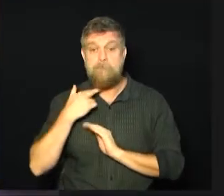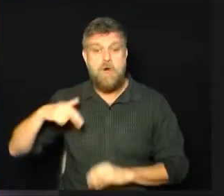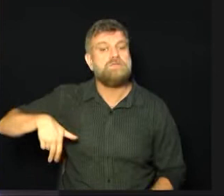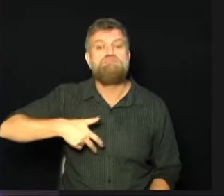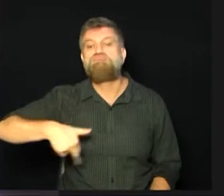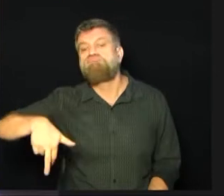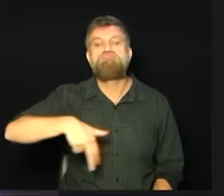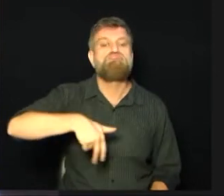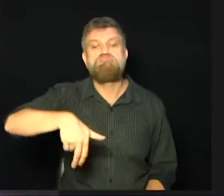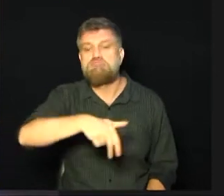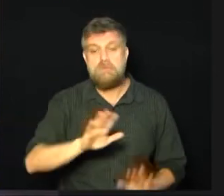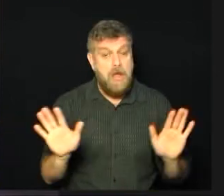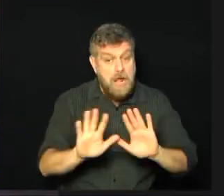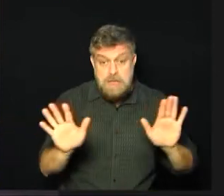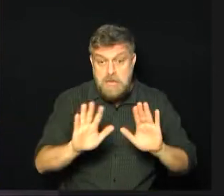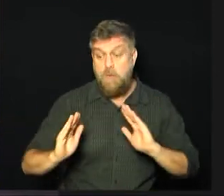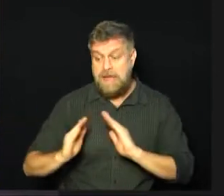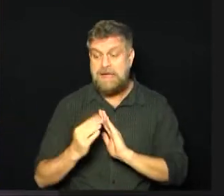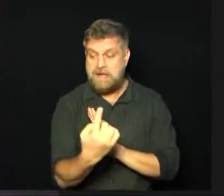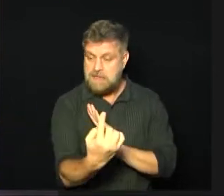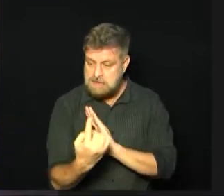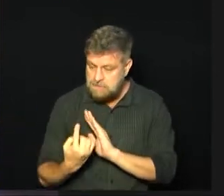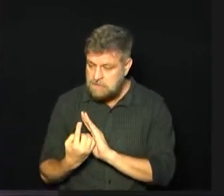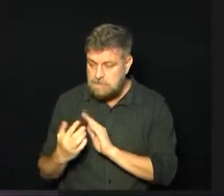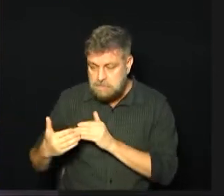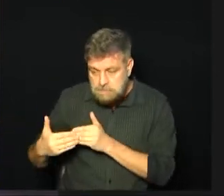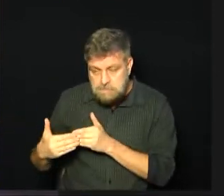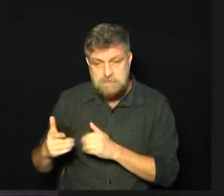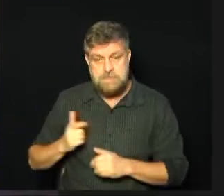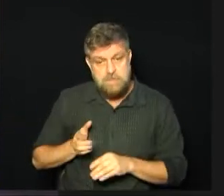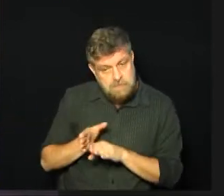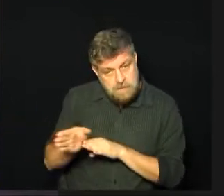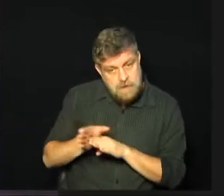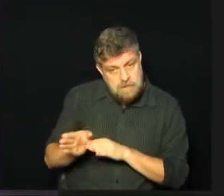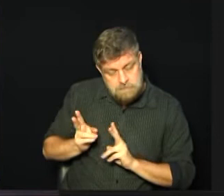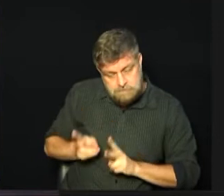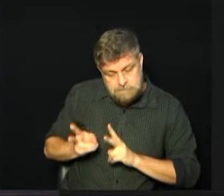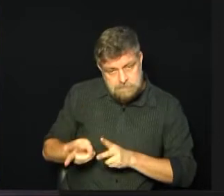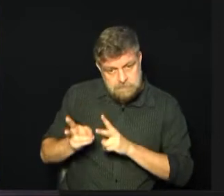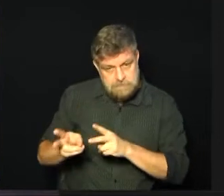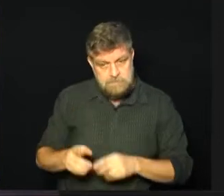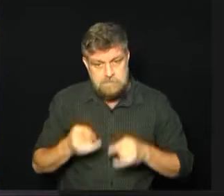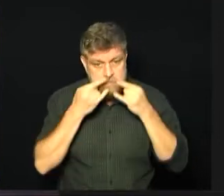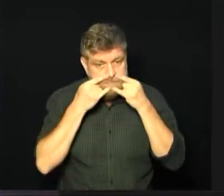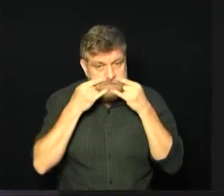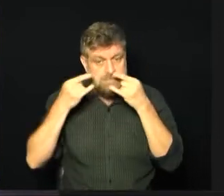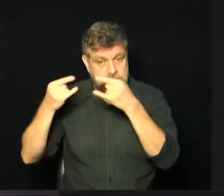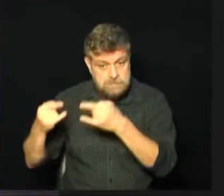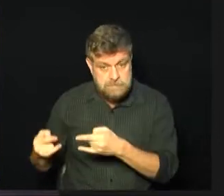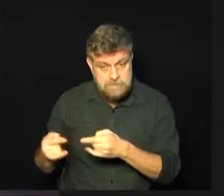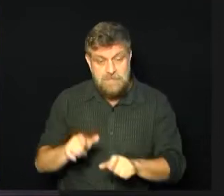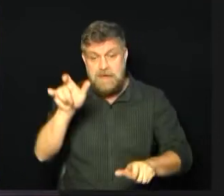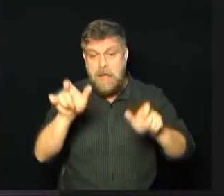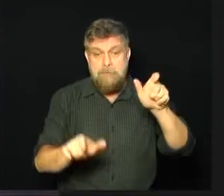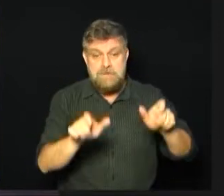tá? Então, é importante a gente deixar claro que essa recomendação da retirada de máscara é para